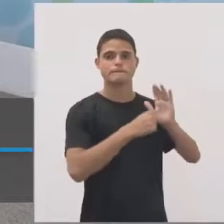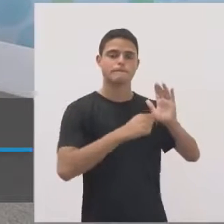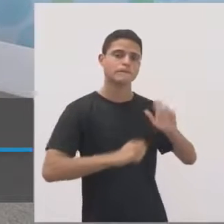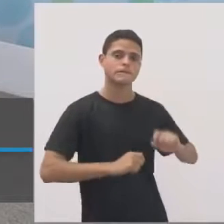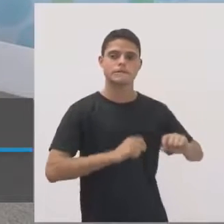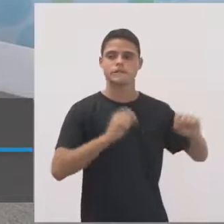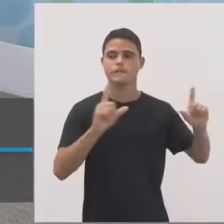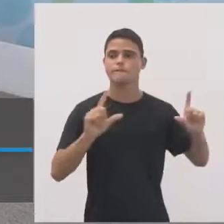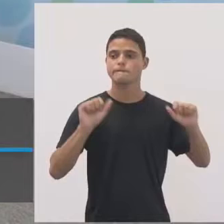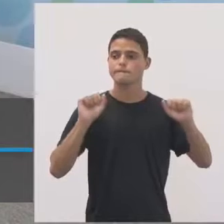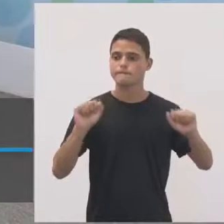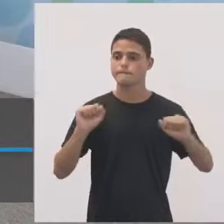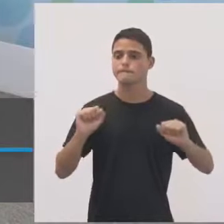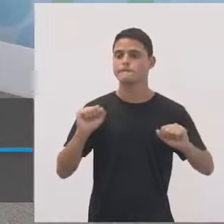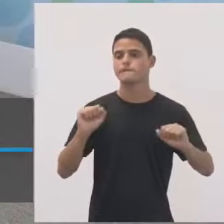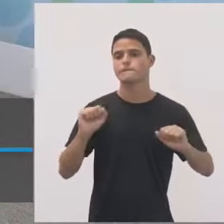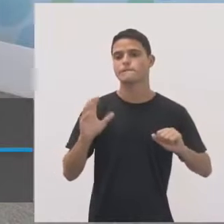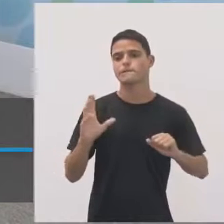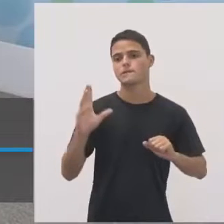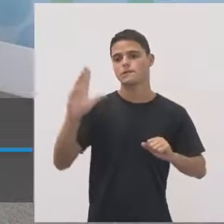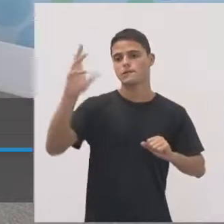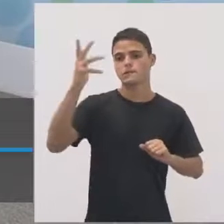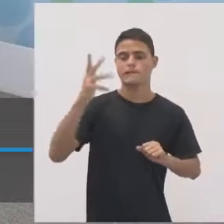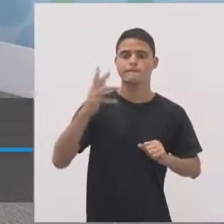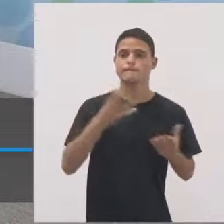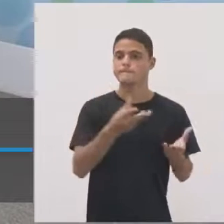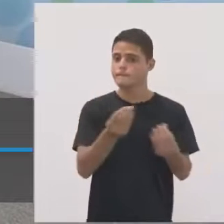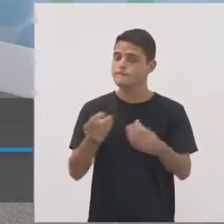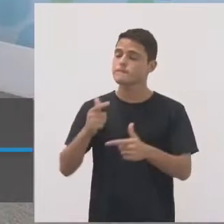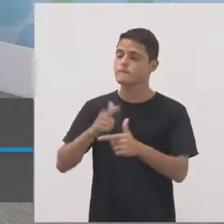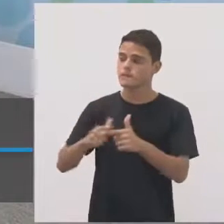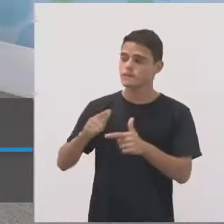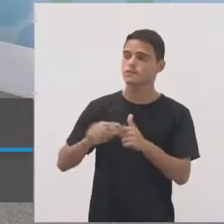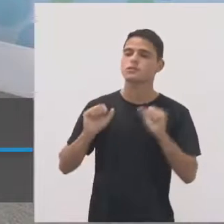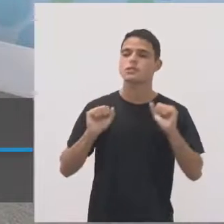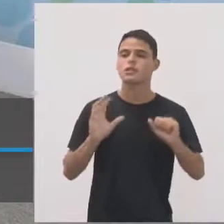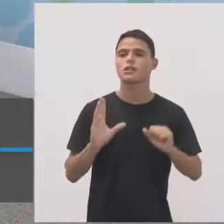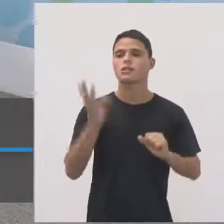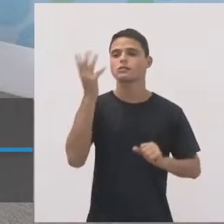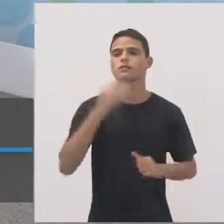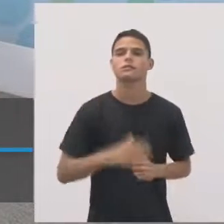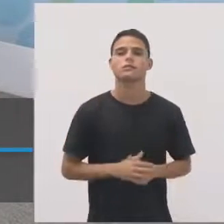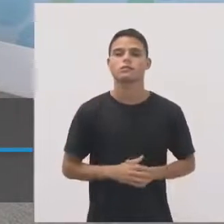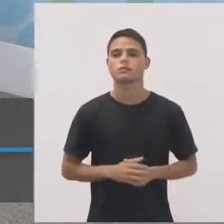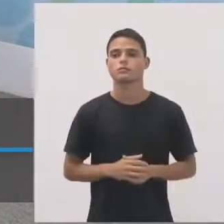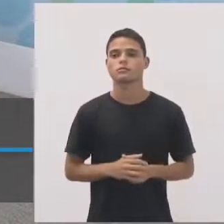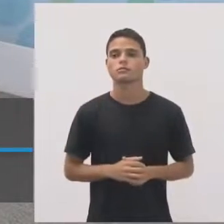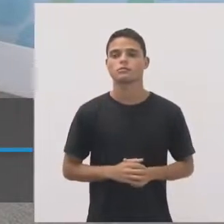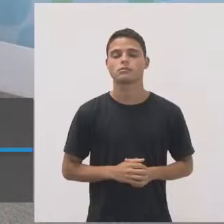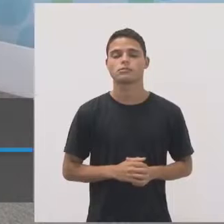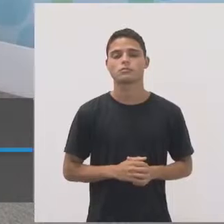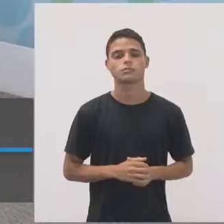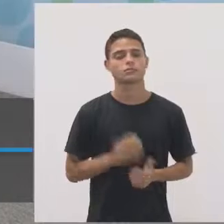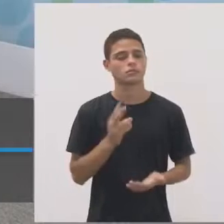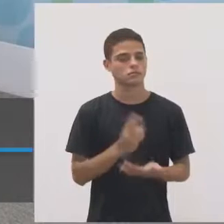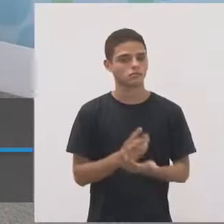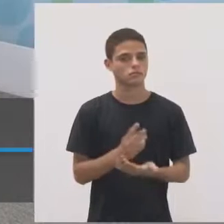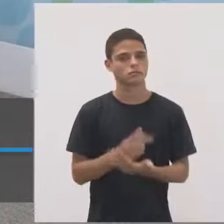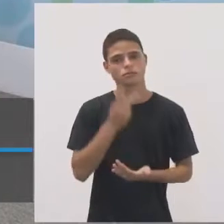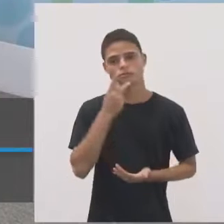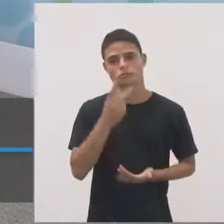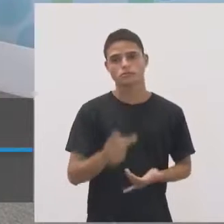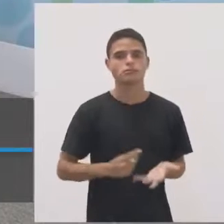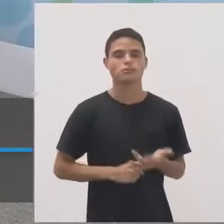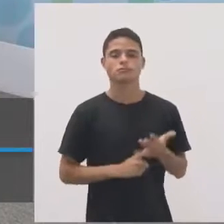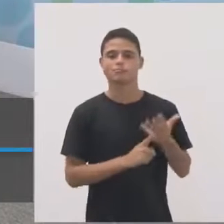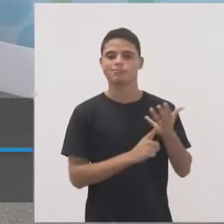gente? Porque pode não acontecer nada, como pode acontecer muita coisa, né? Sim, é aquilo que a Ana fala sempre nas formações dela. A tecnologia sempre